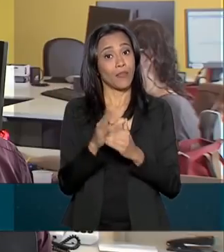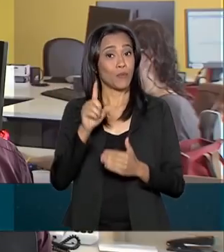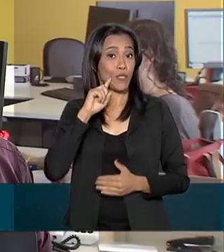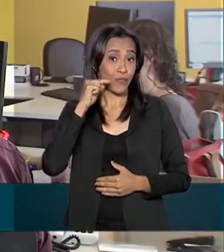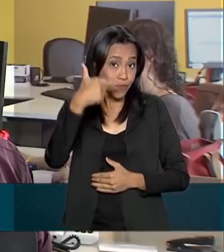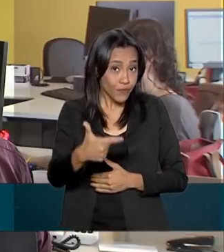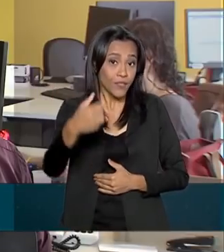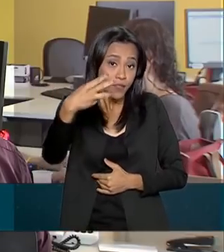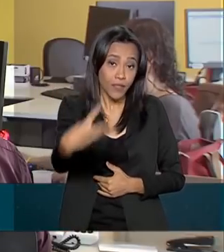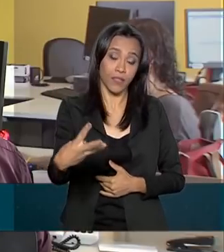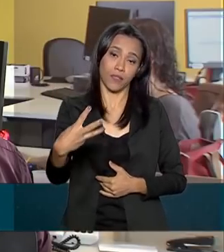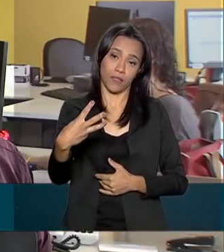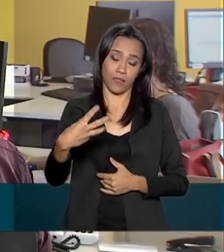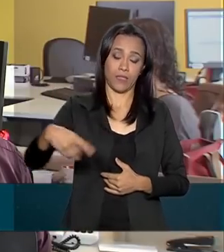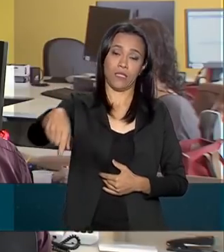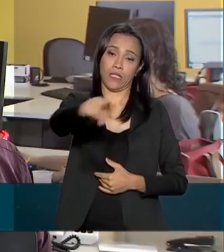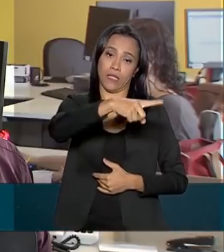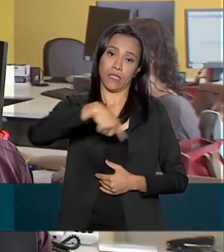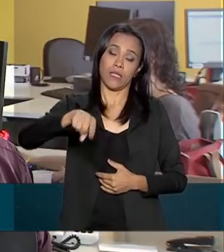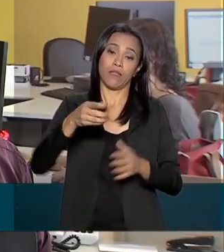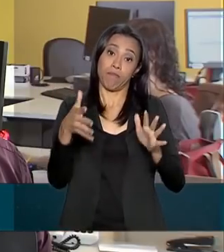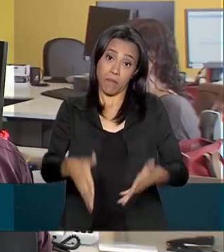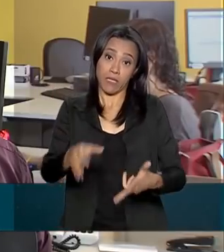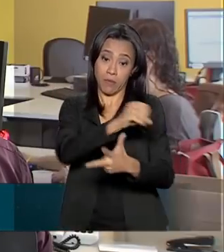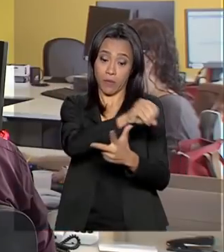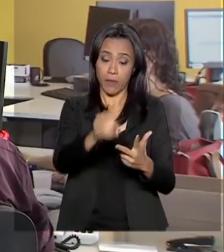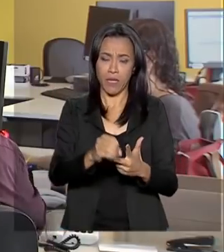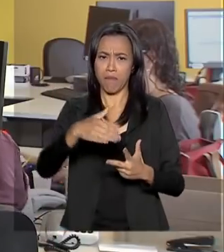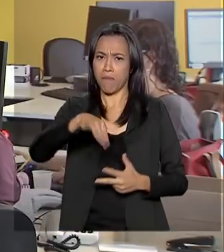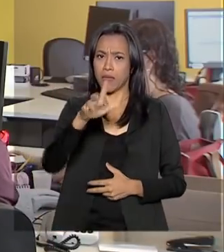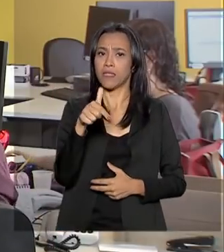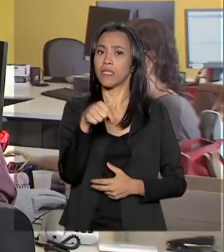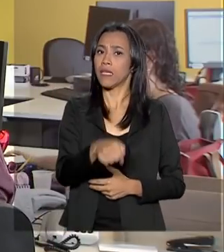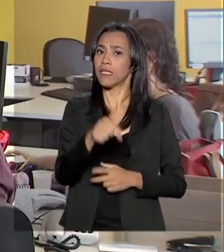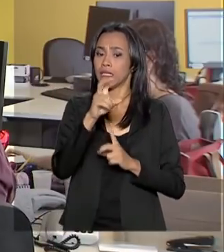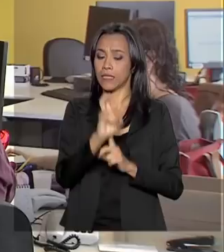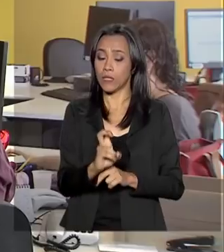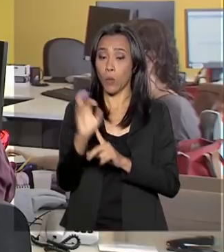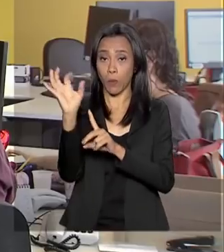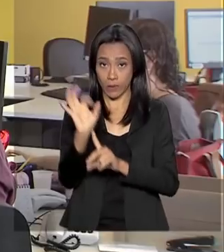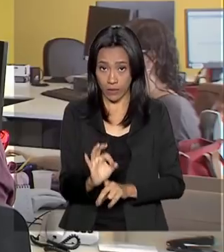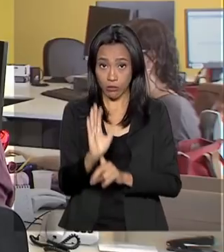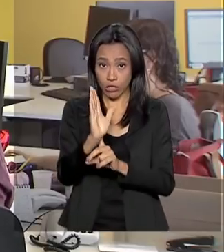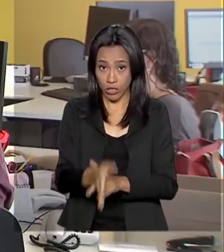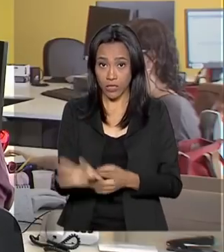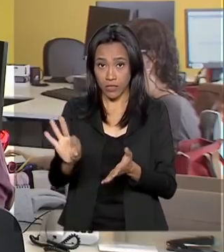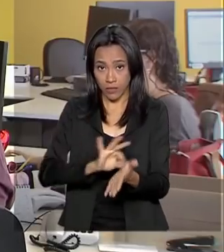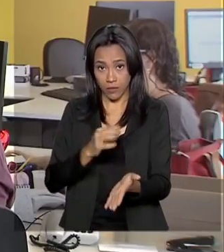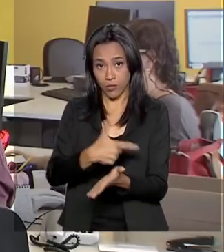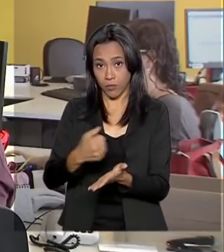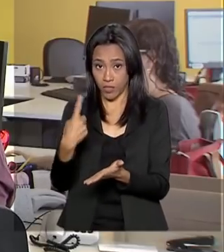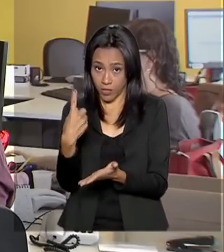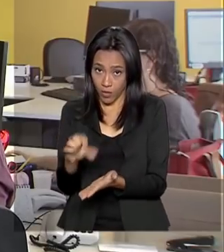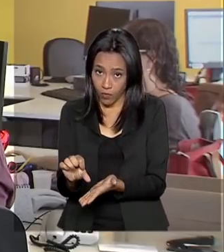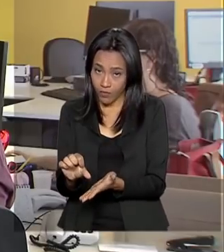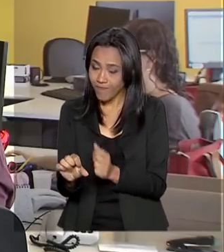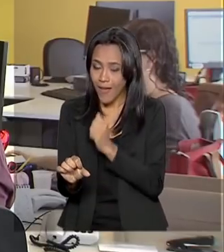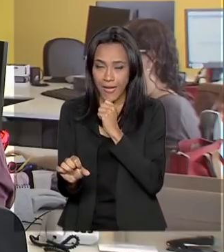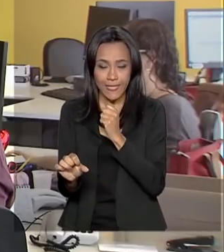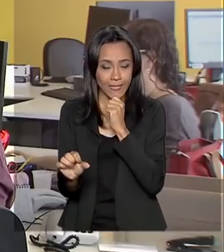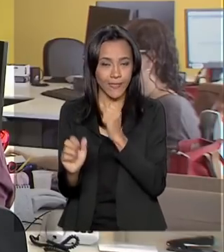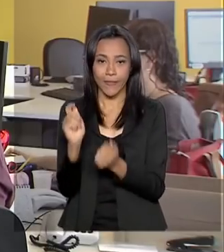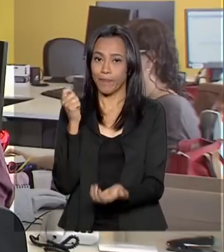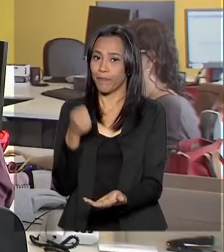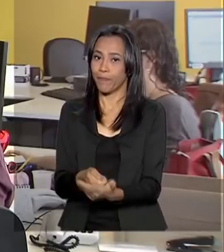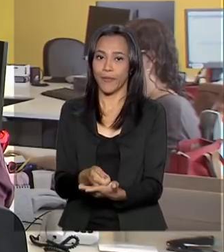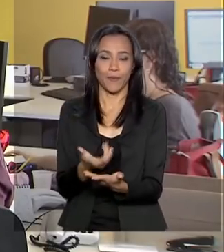dos participantes do Exame Nacional do Ensino Médio, mais de 75% dos inscritos no Enem de 2019, ainda não pagou a